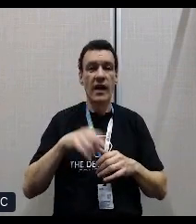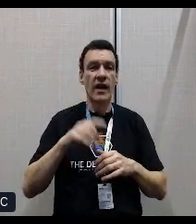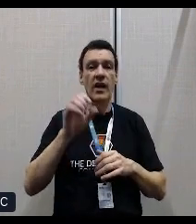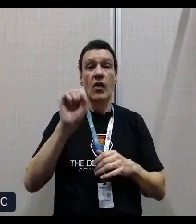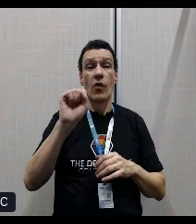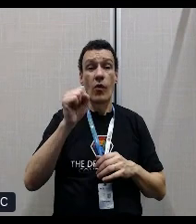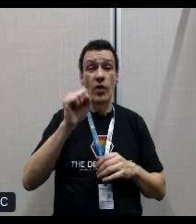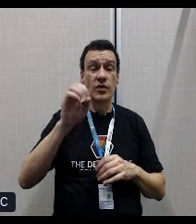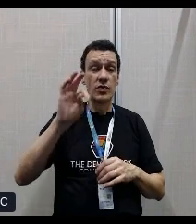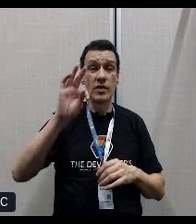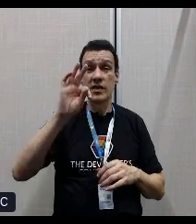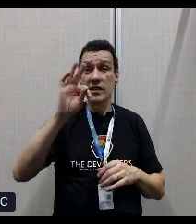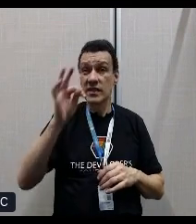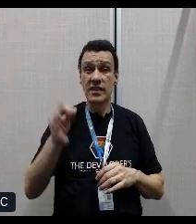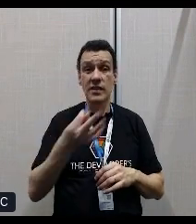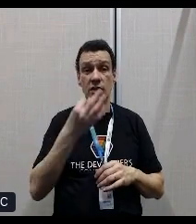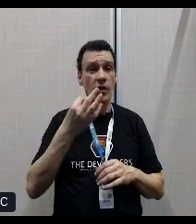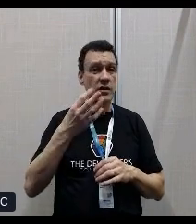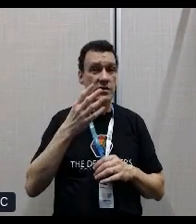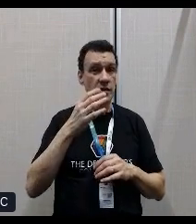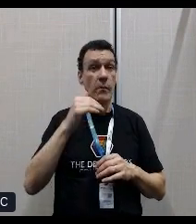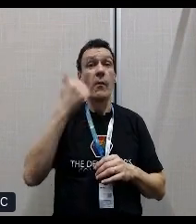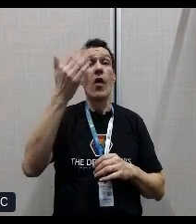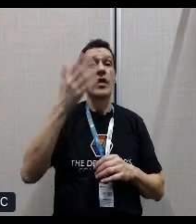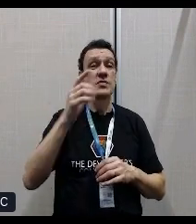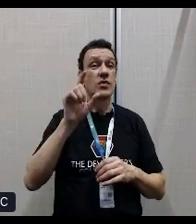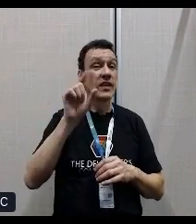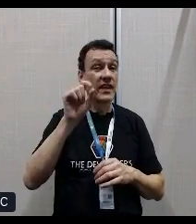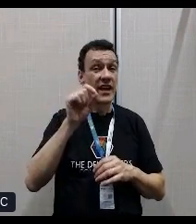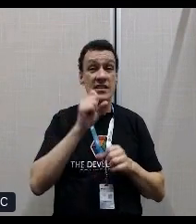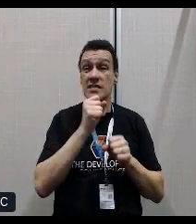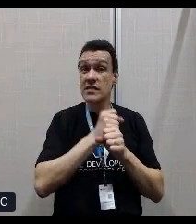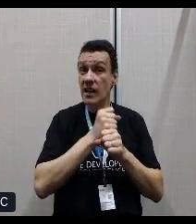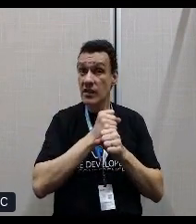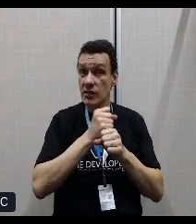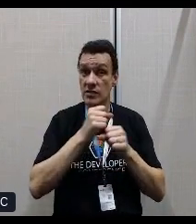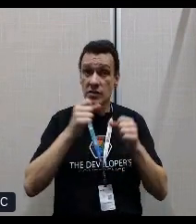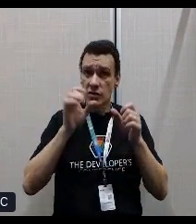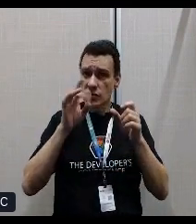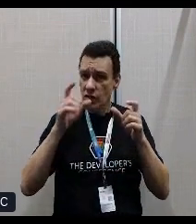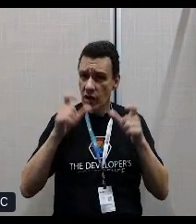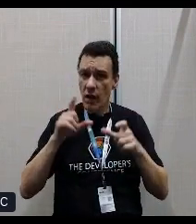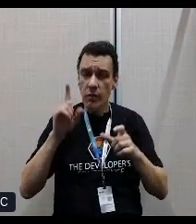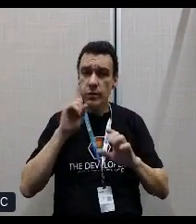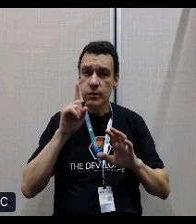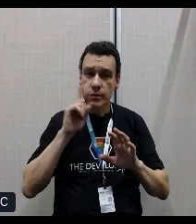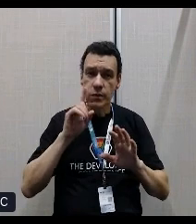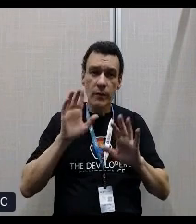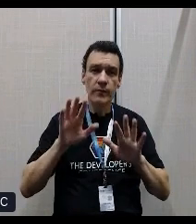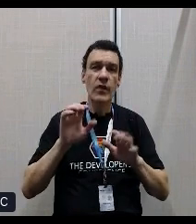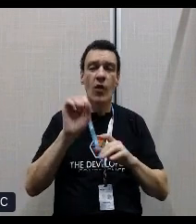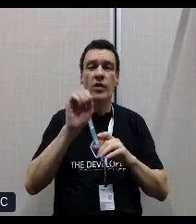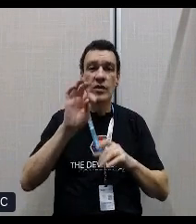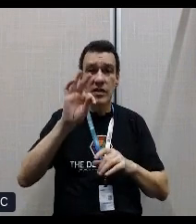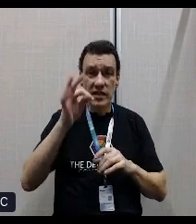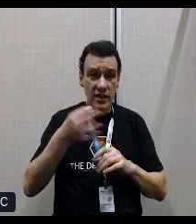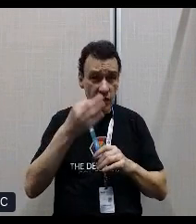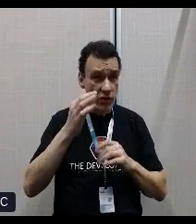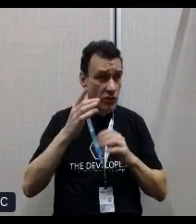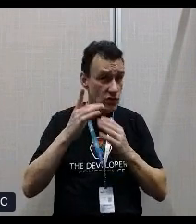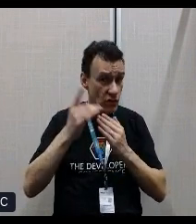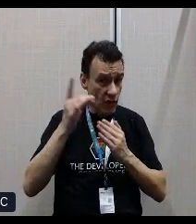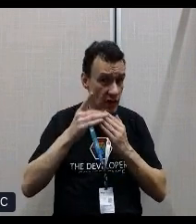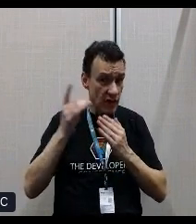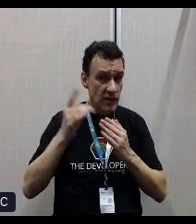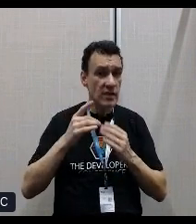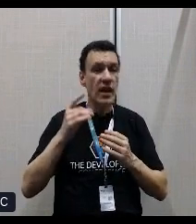da Covid-19 nos próximos 10 anos, apenas nos Estados Unidos, e 8 trilhões de dólares equivalem a 145 milhões de quilos